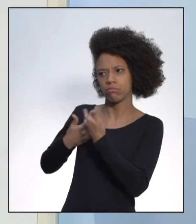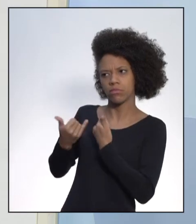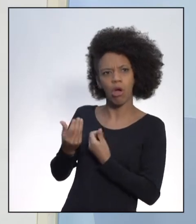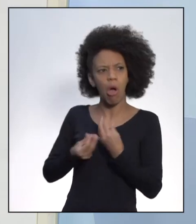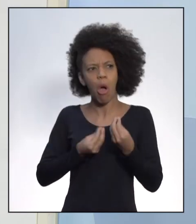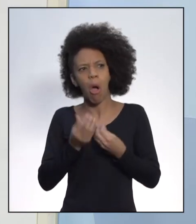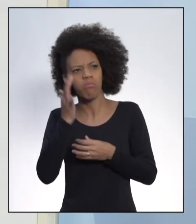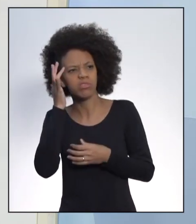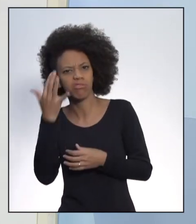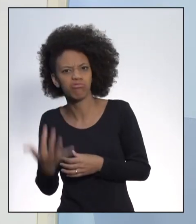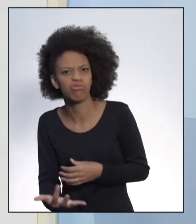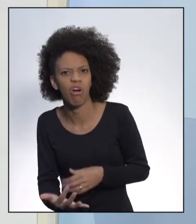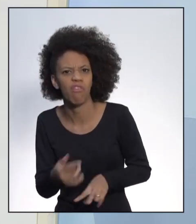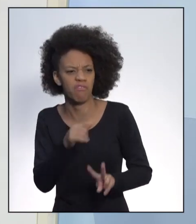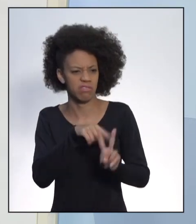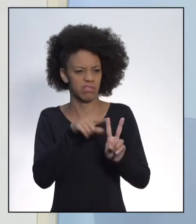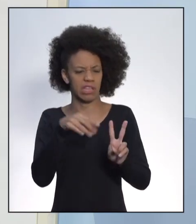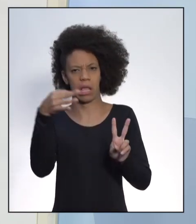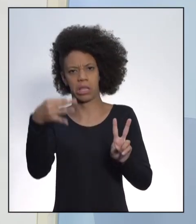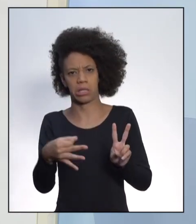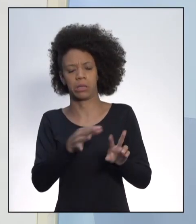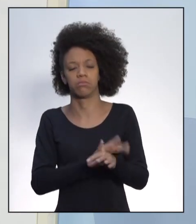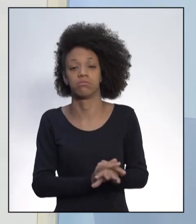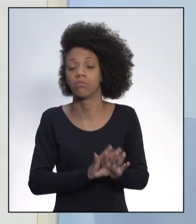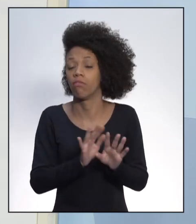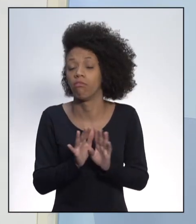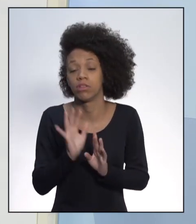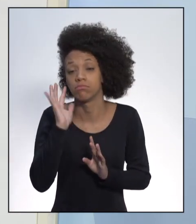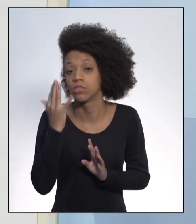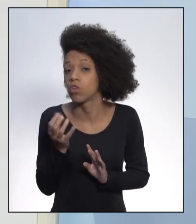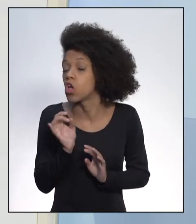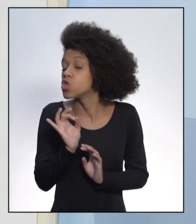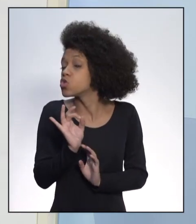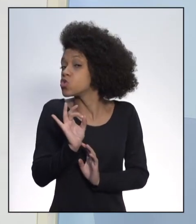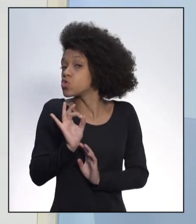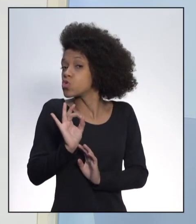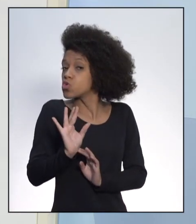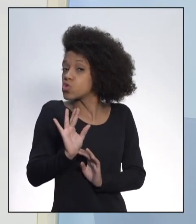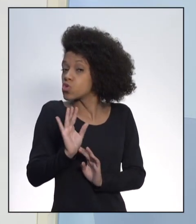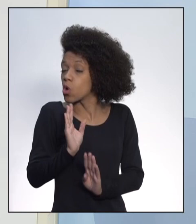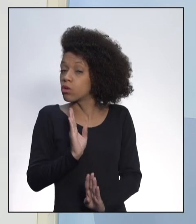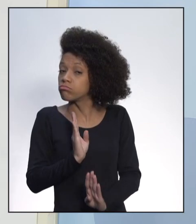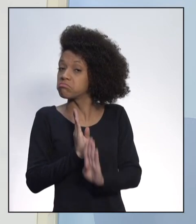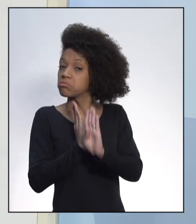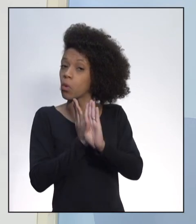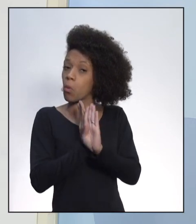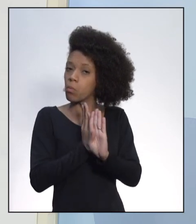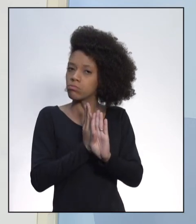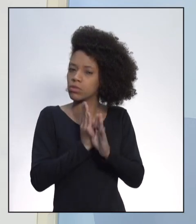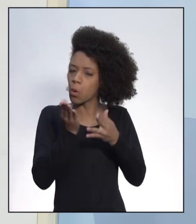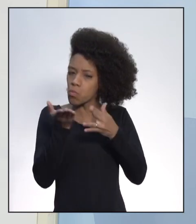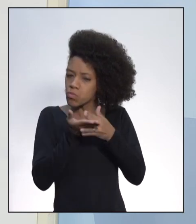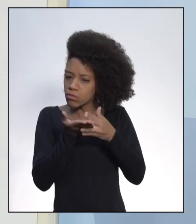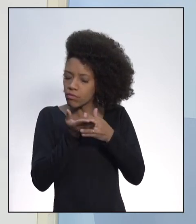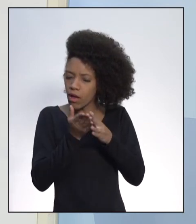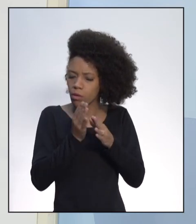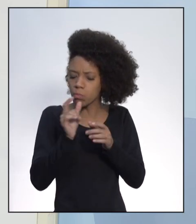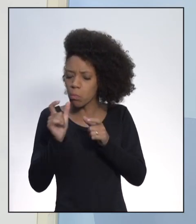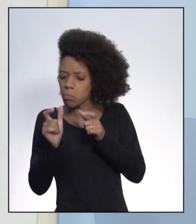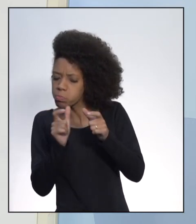que resolve essa raiz exata? Você não resolve. Você apenas tem que encontrar um intervalo onde ela se